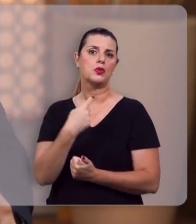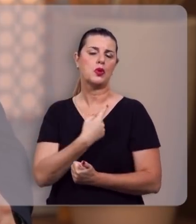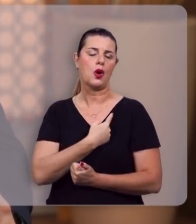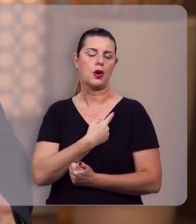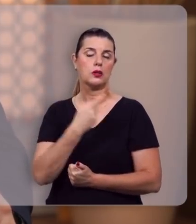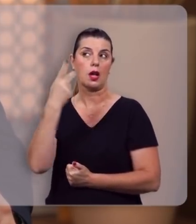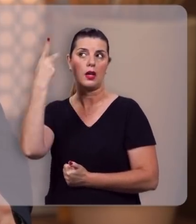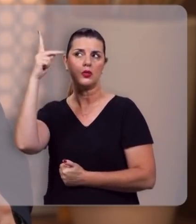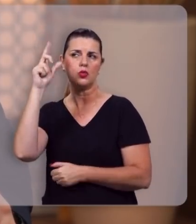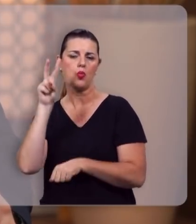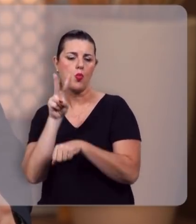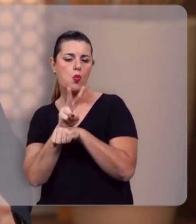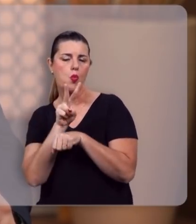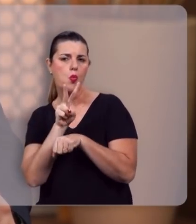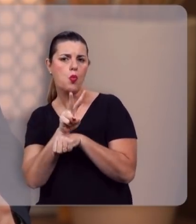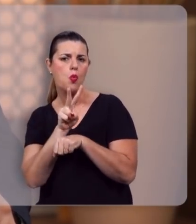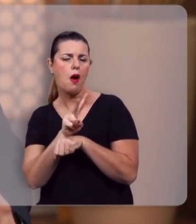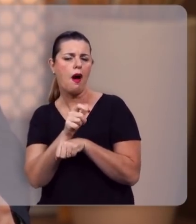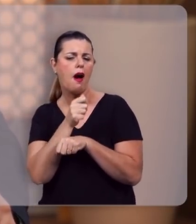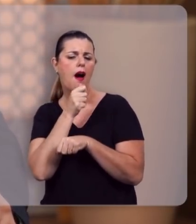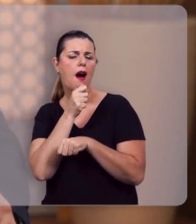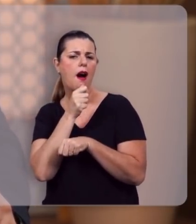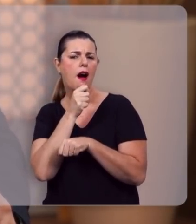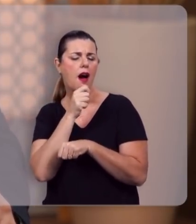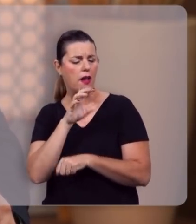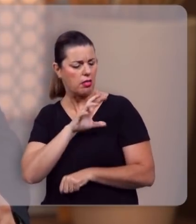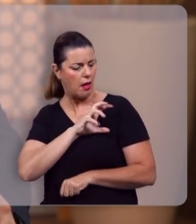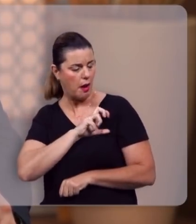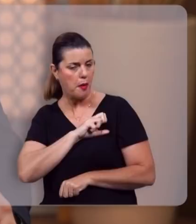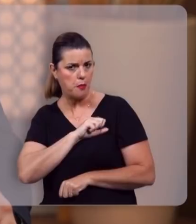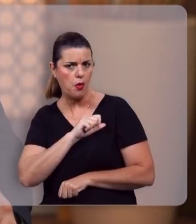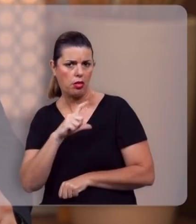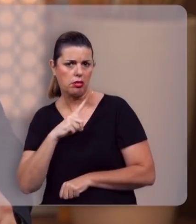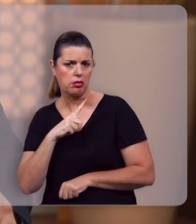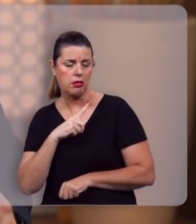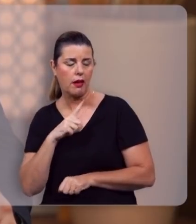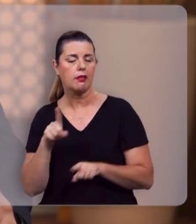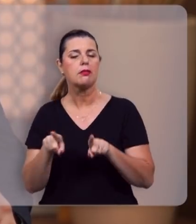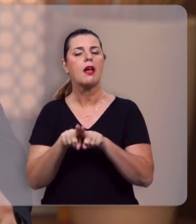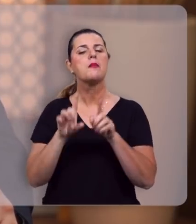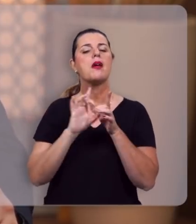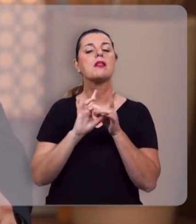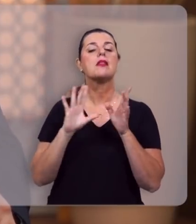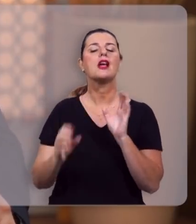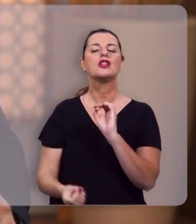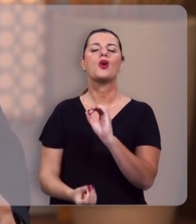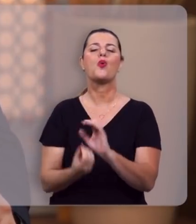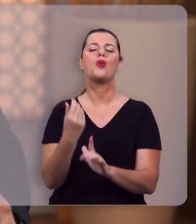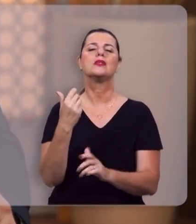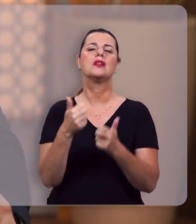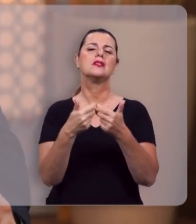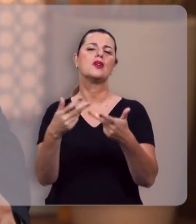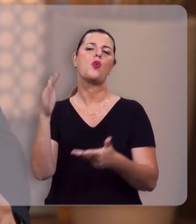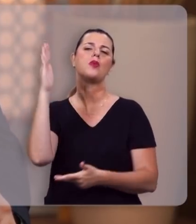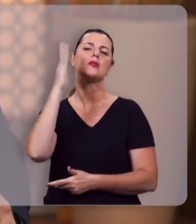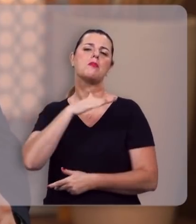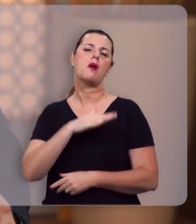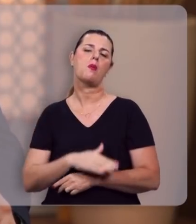na sua providência, ainda que Ele seja amoroso, Ele permite que coisas ruins nos